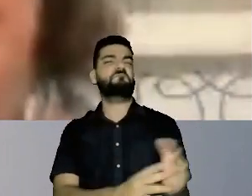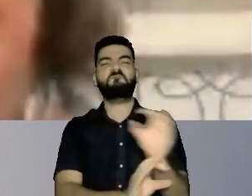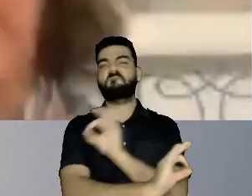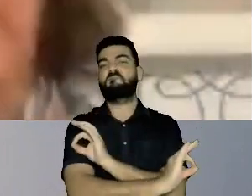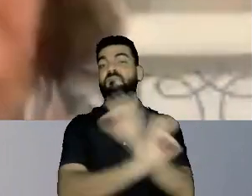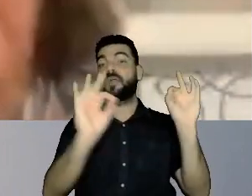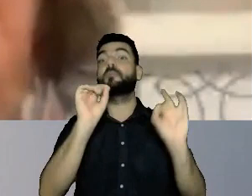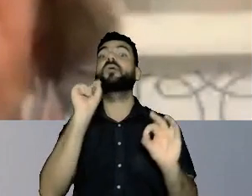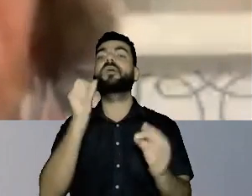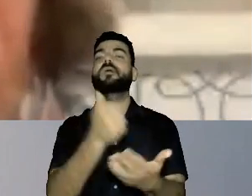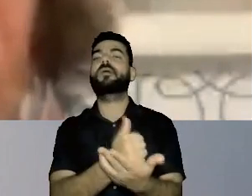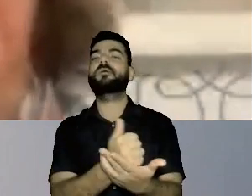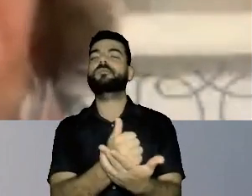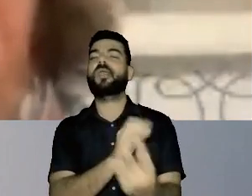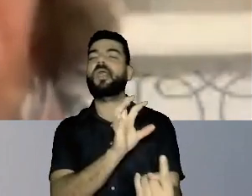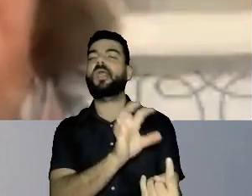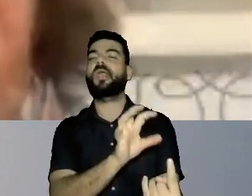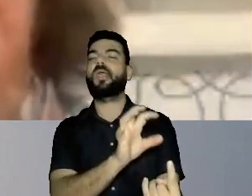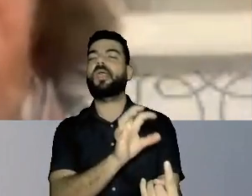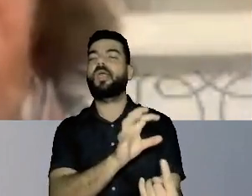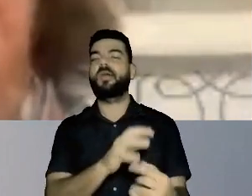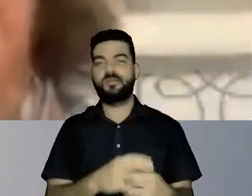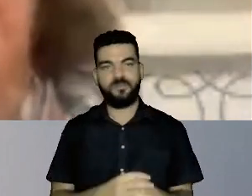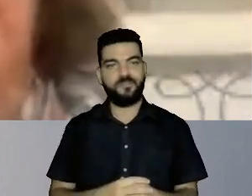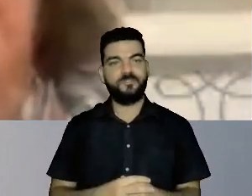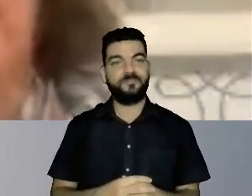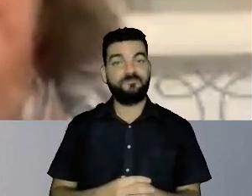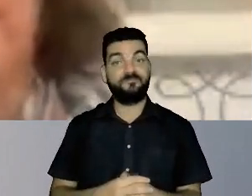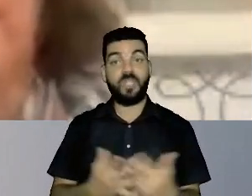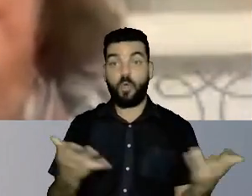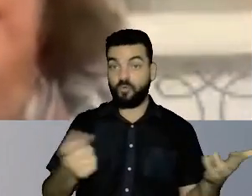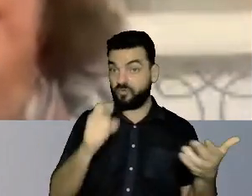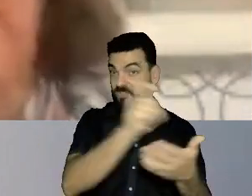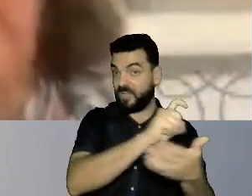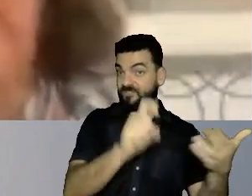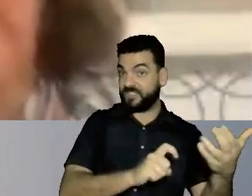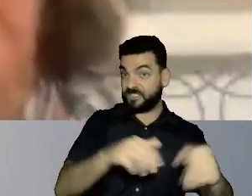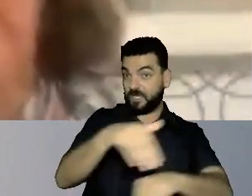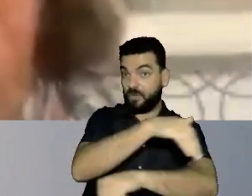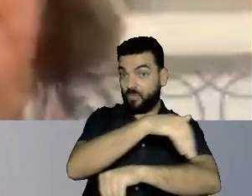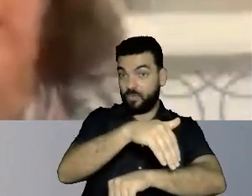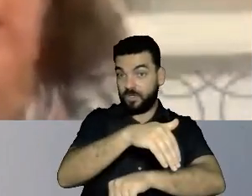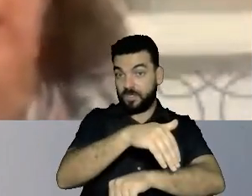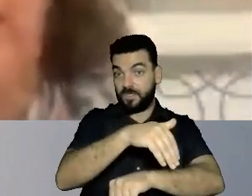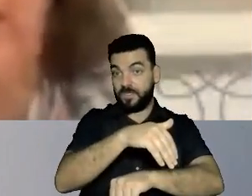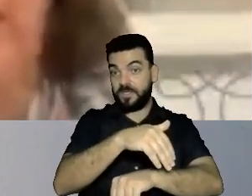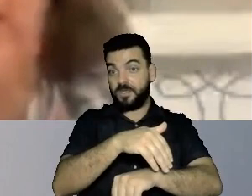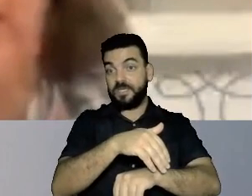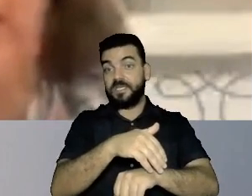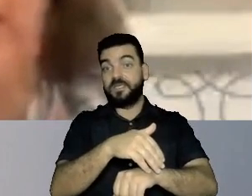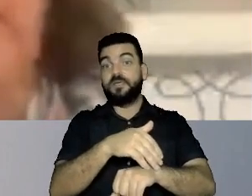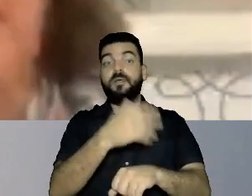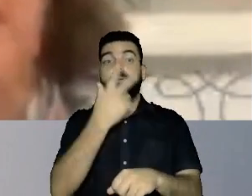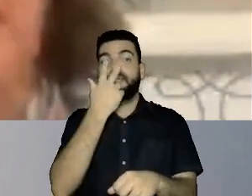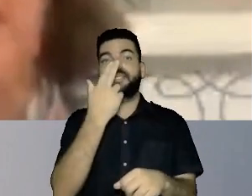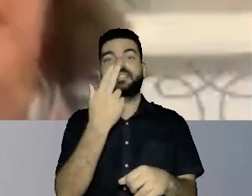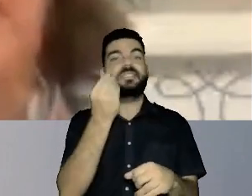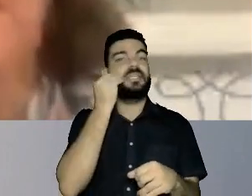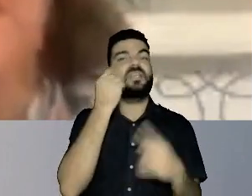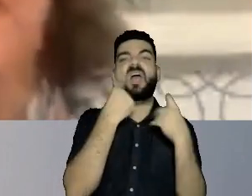estereótipo dando uma importância para o papel da mulher que antes não existia, mas para exercer o controle,